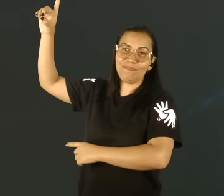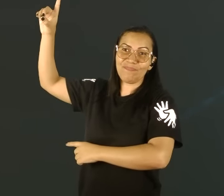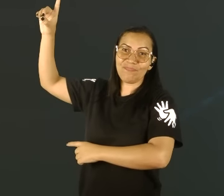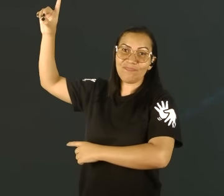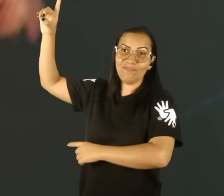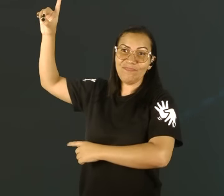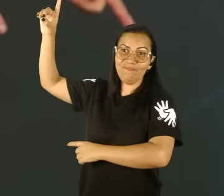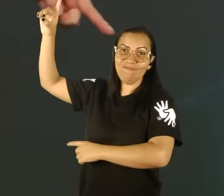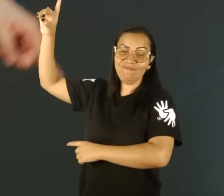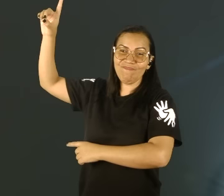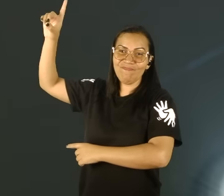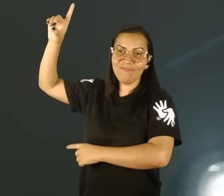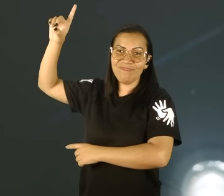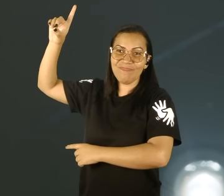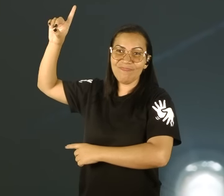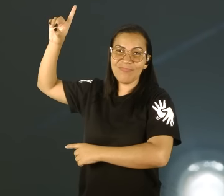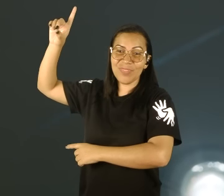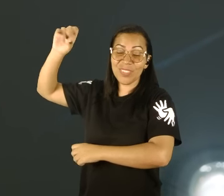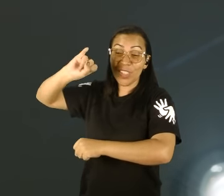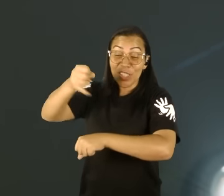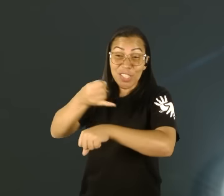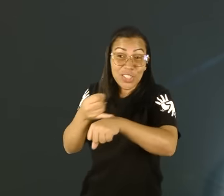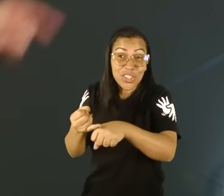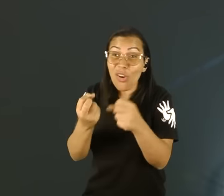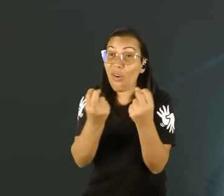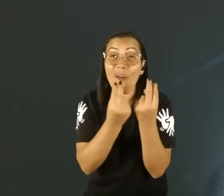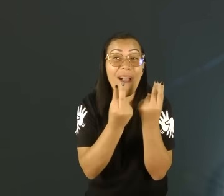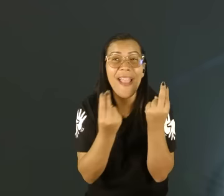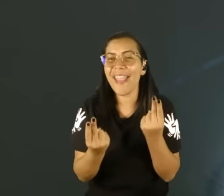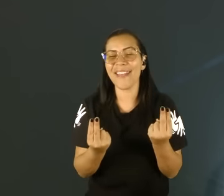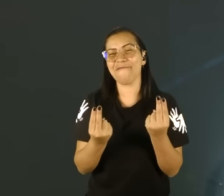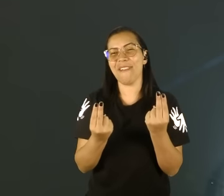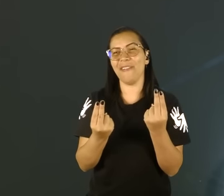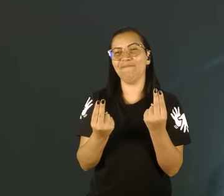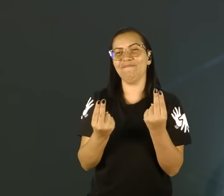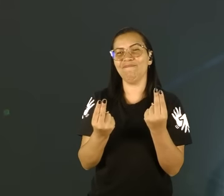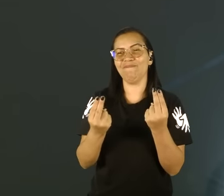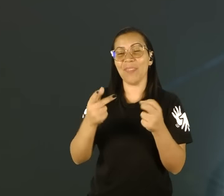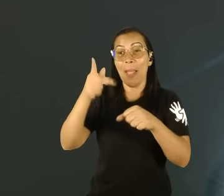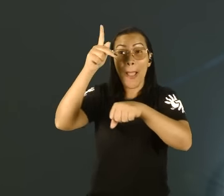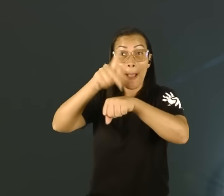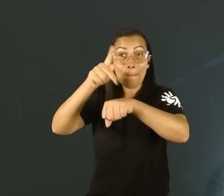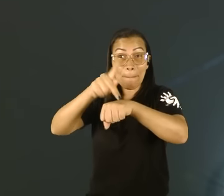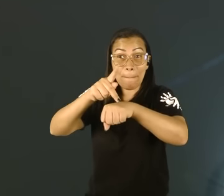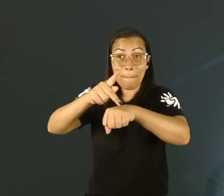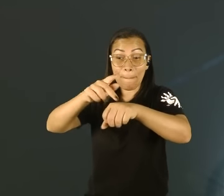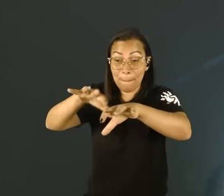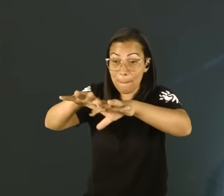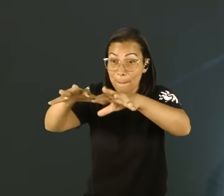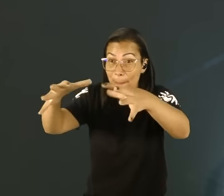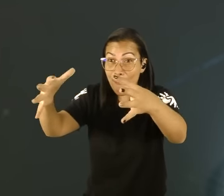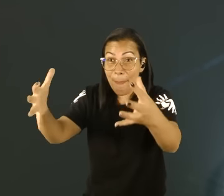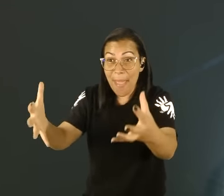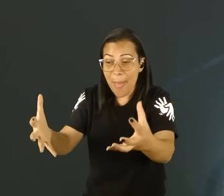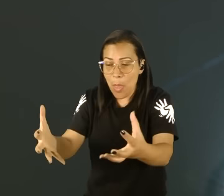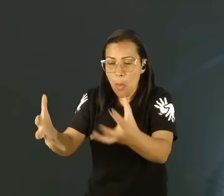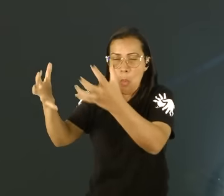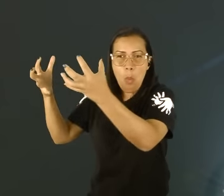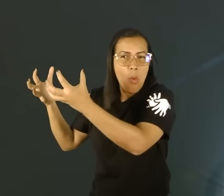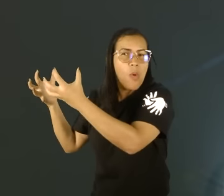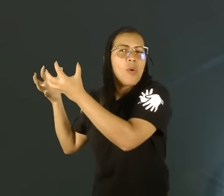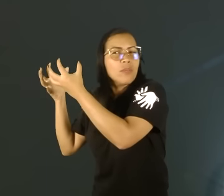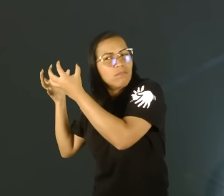travesseiro, Deus fala com ele. Eu me pergunto aqui, quantos ainda precisam parar e se cansar